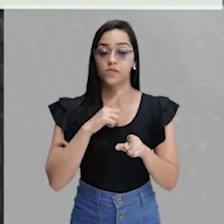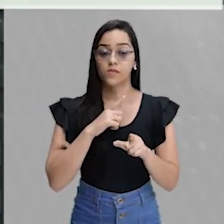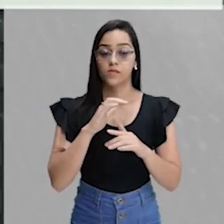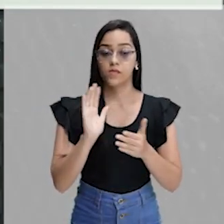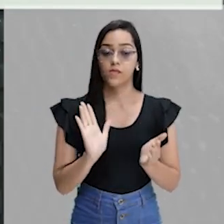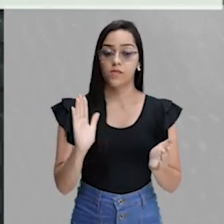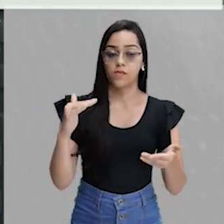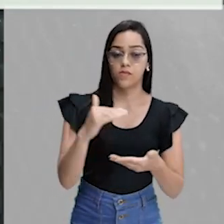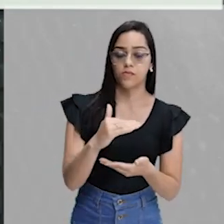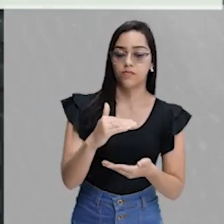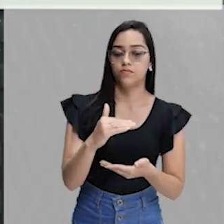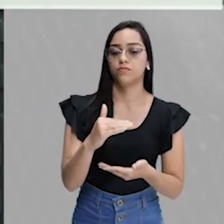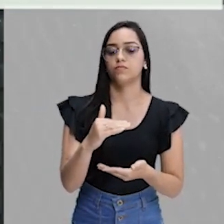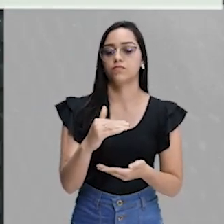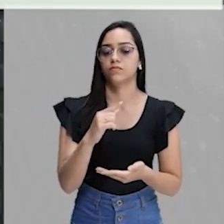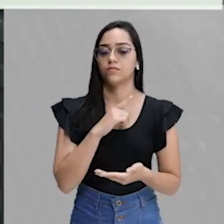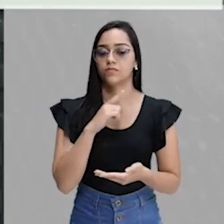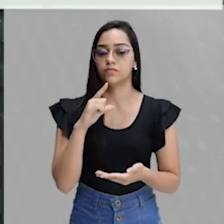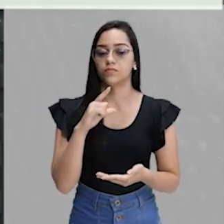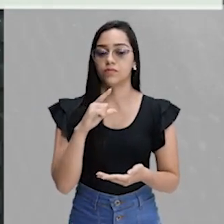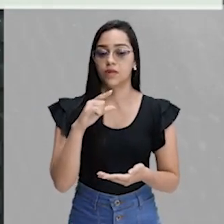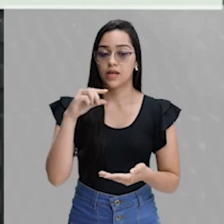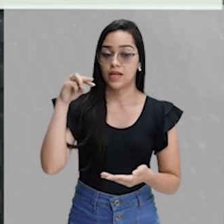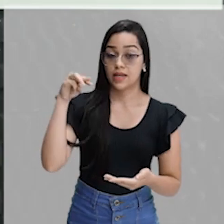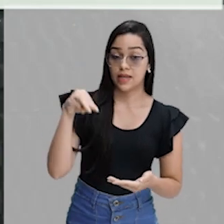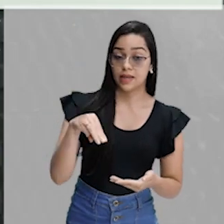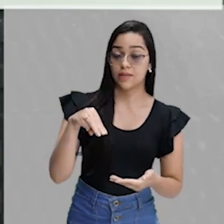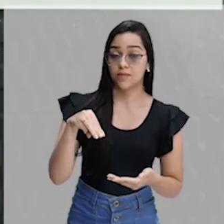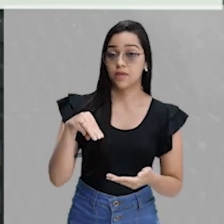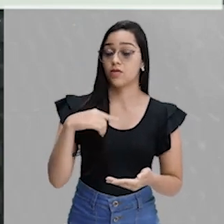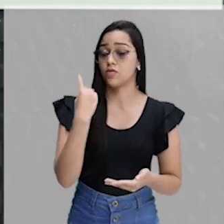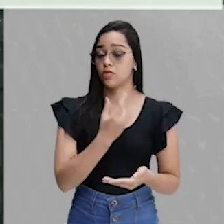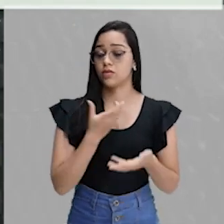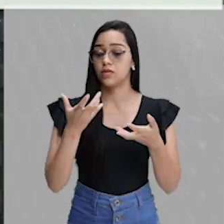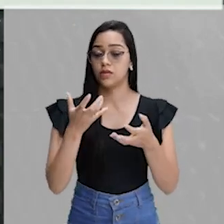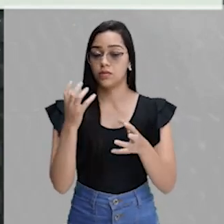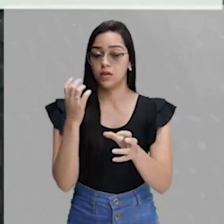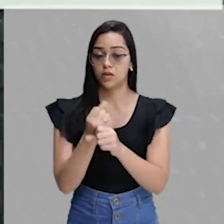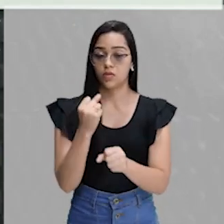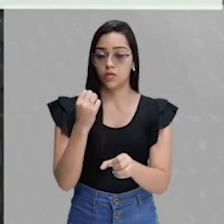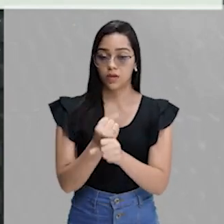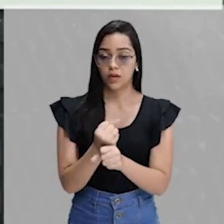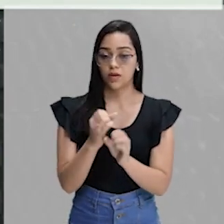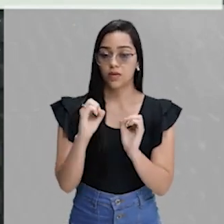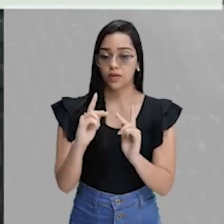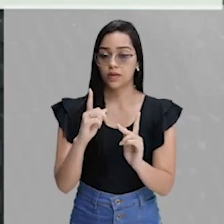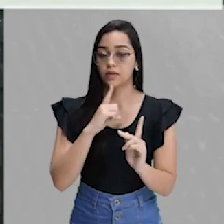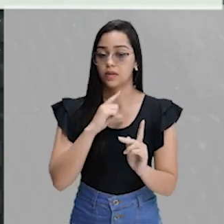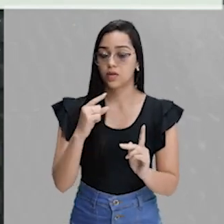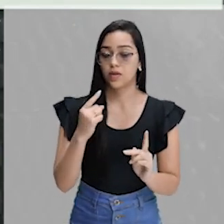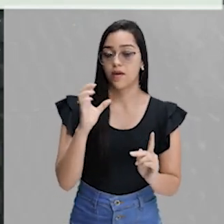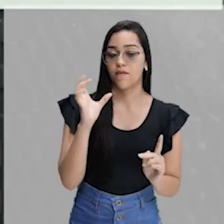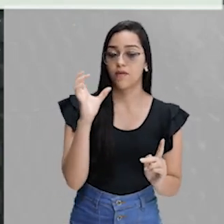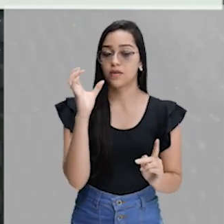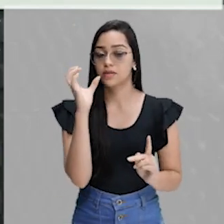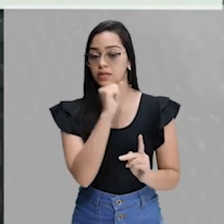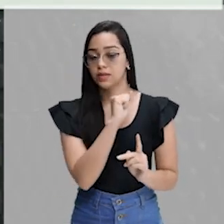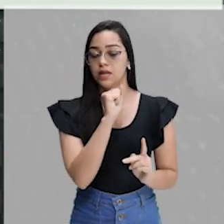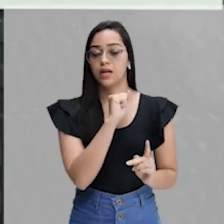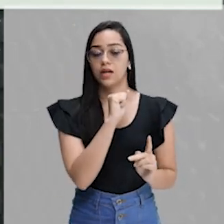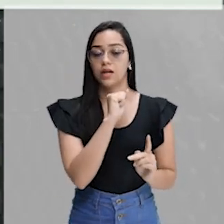corpo de massa M, que é a massa que nós queremos calcular, ok? Com uma